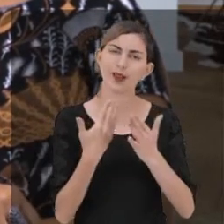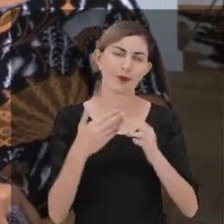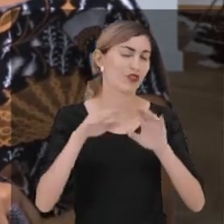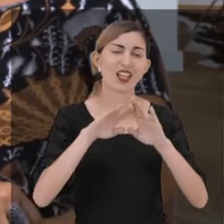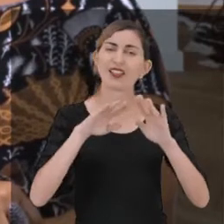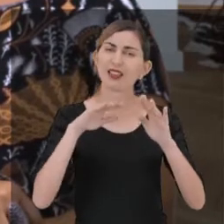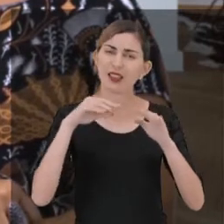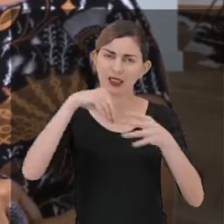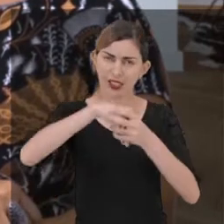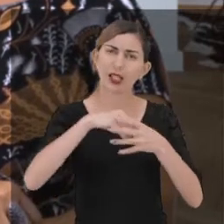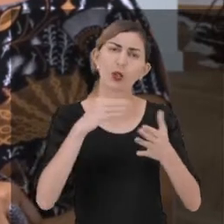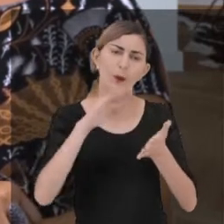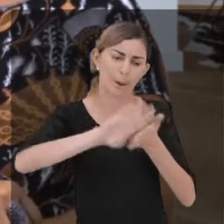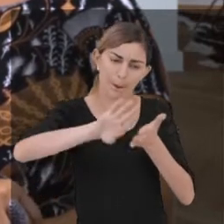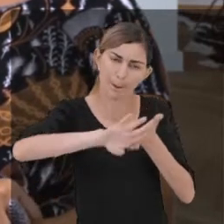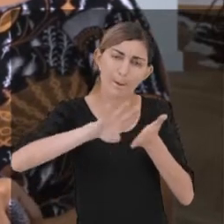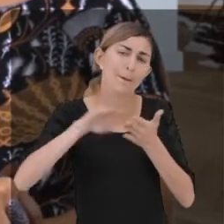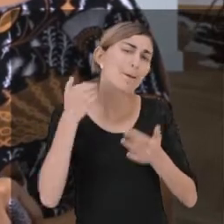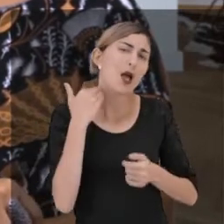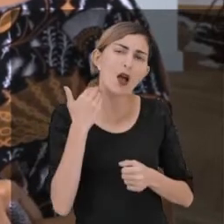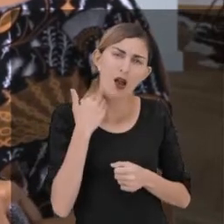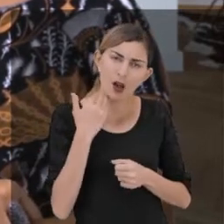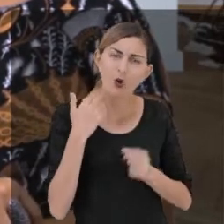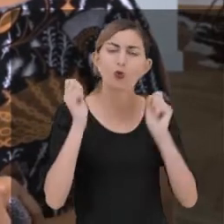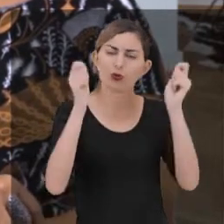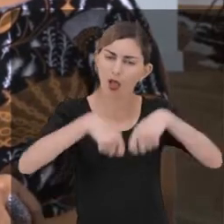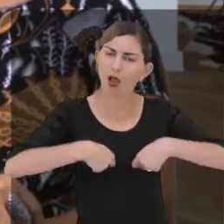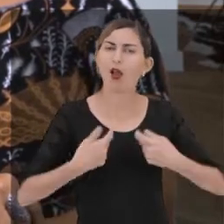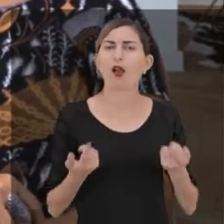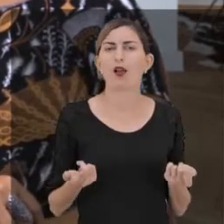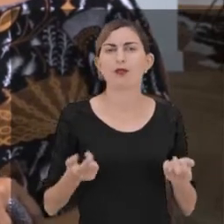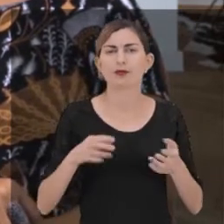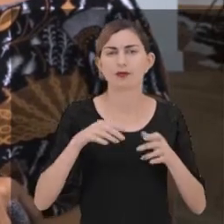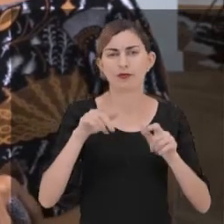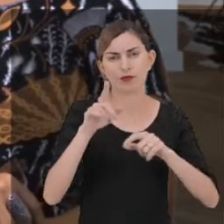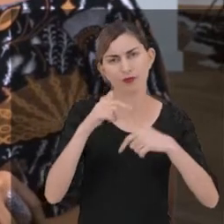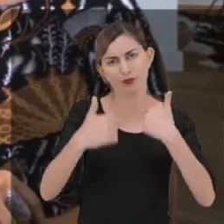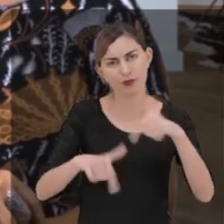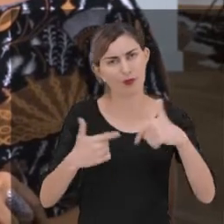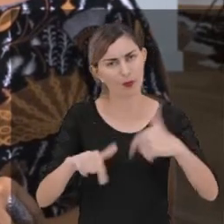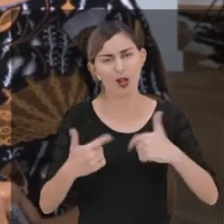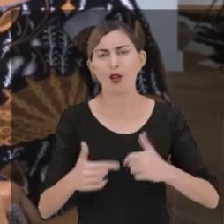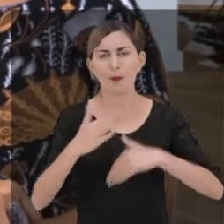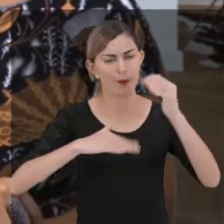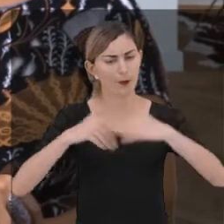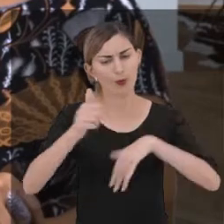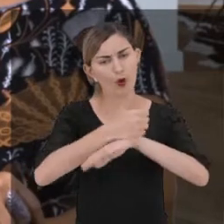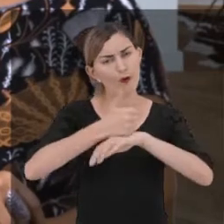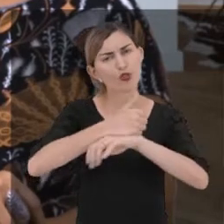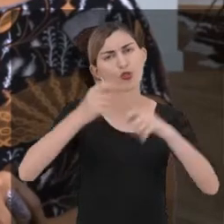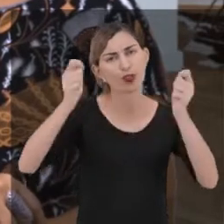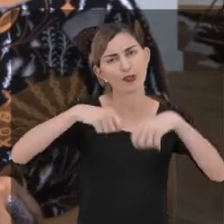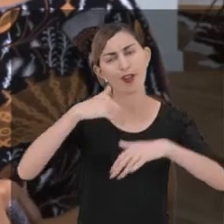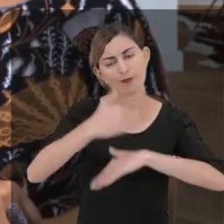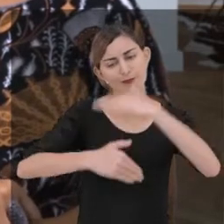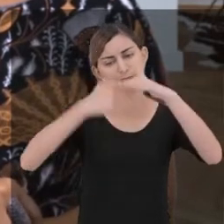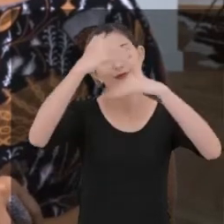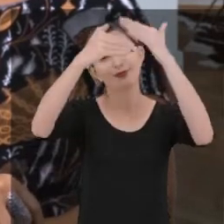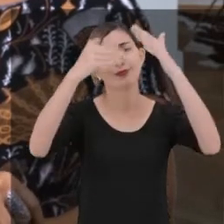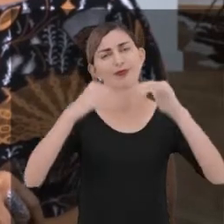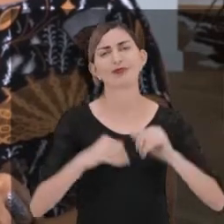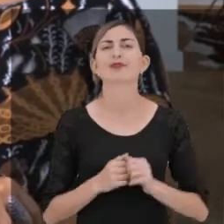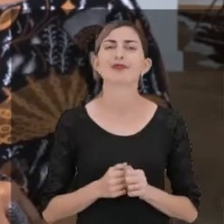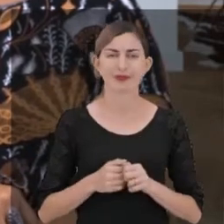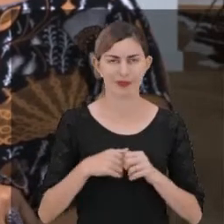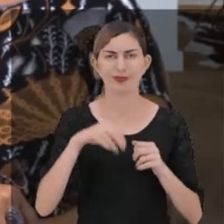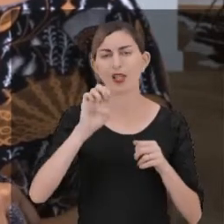principal diferença, é você dar realmente ao ser humano, ao profissional, condições para que ele possa crescer e